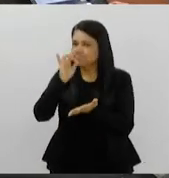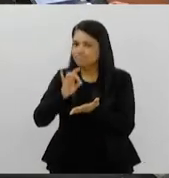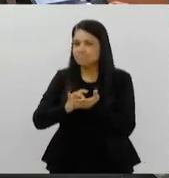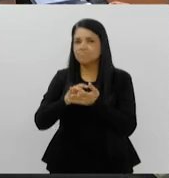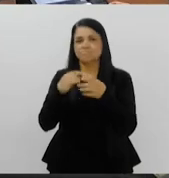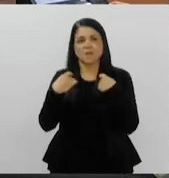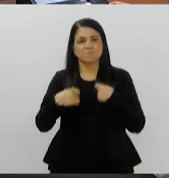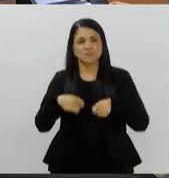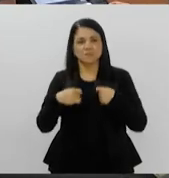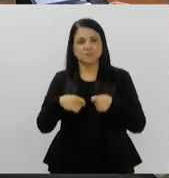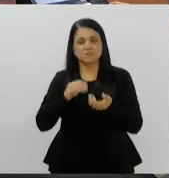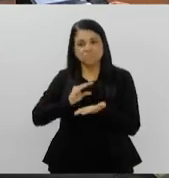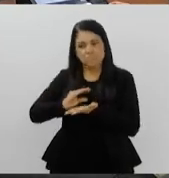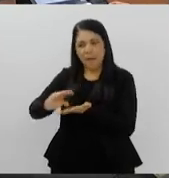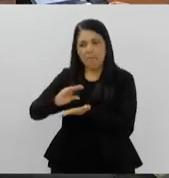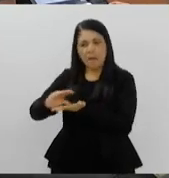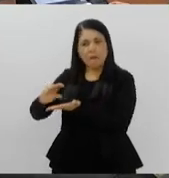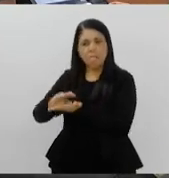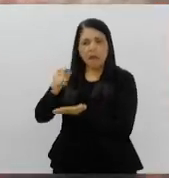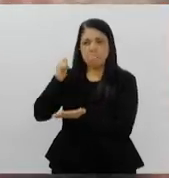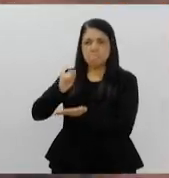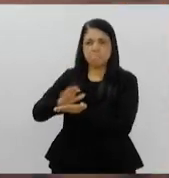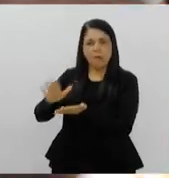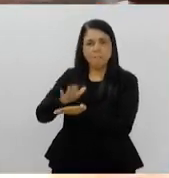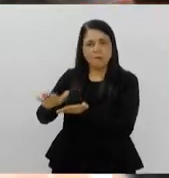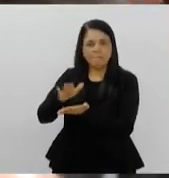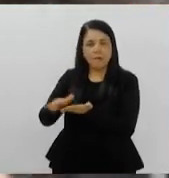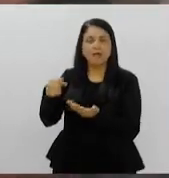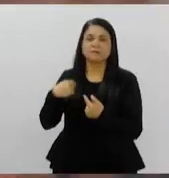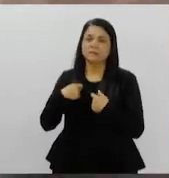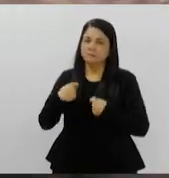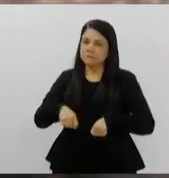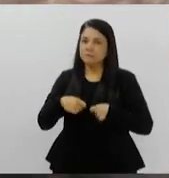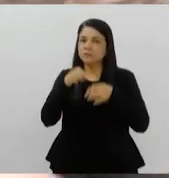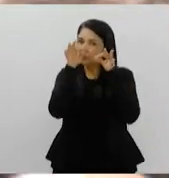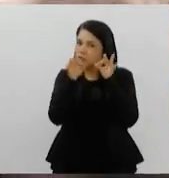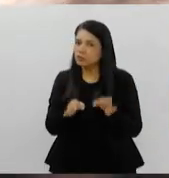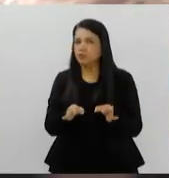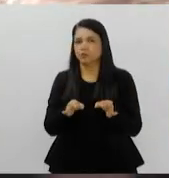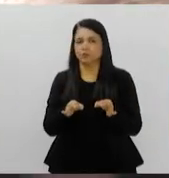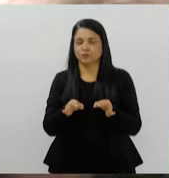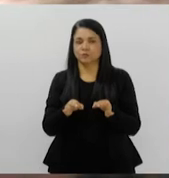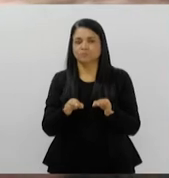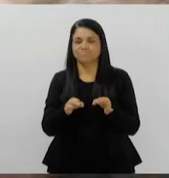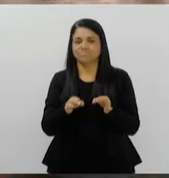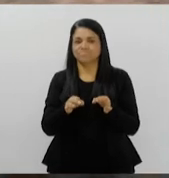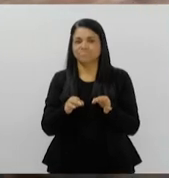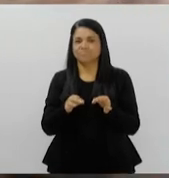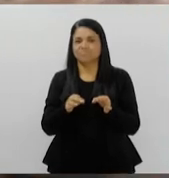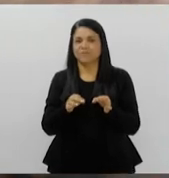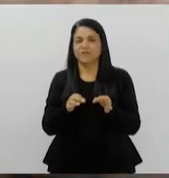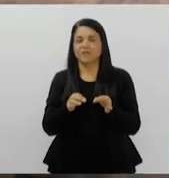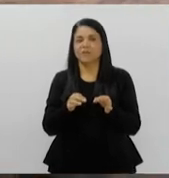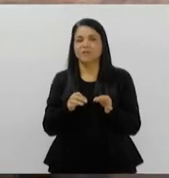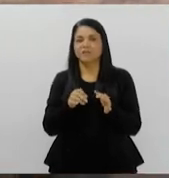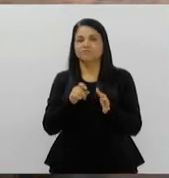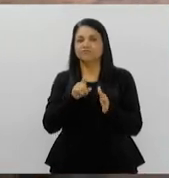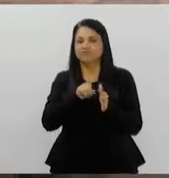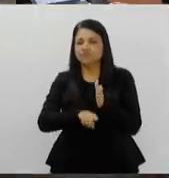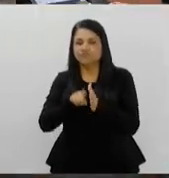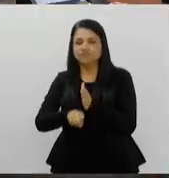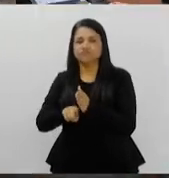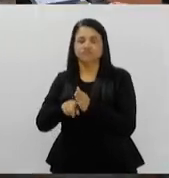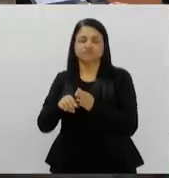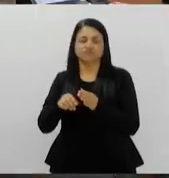requer um custo maior, nada melhor e realmente justo do que isentá-los da Previdência. Obrigado, senhor